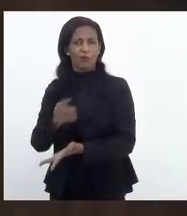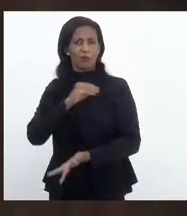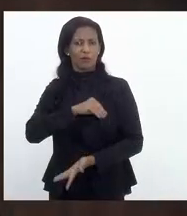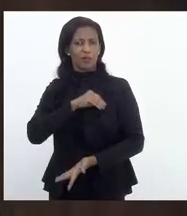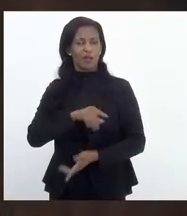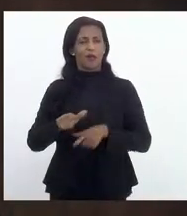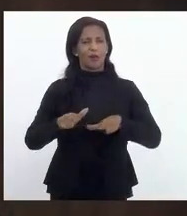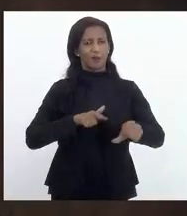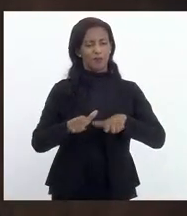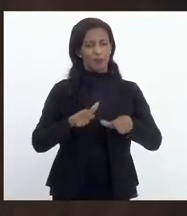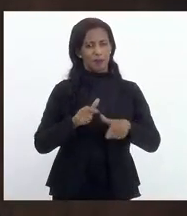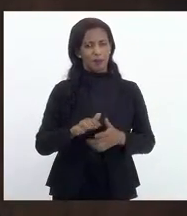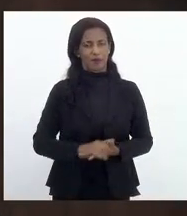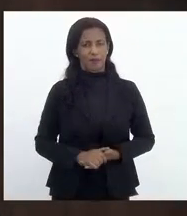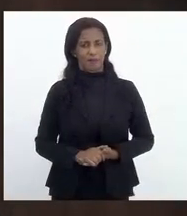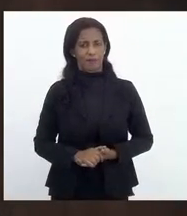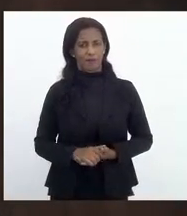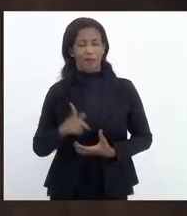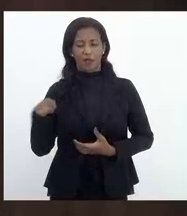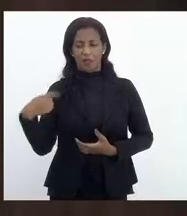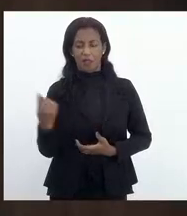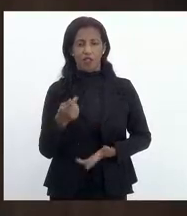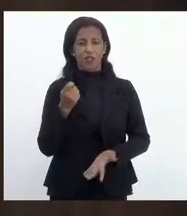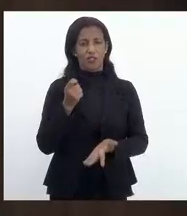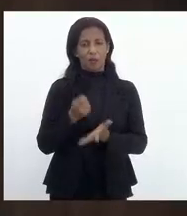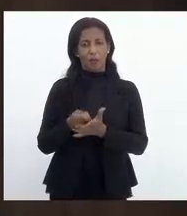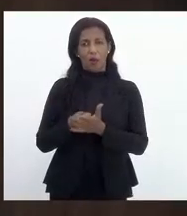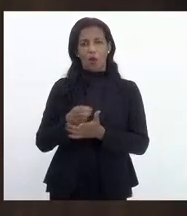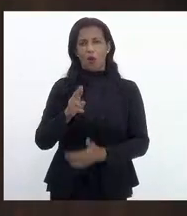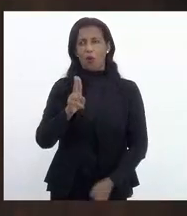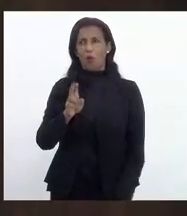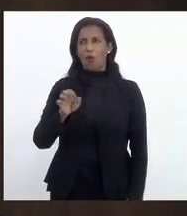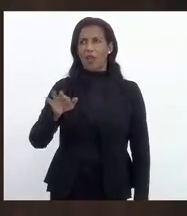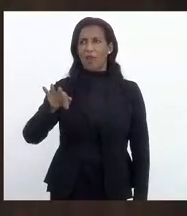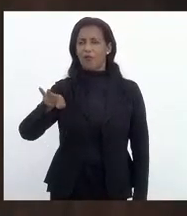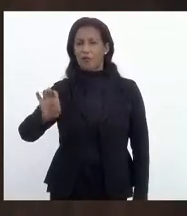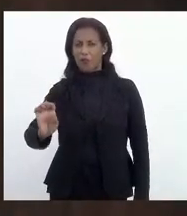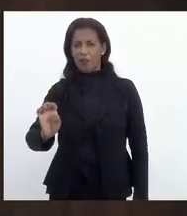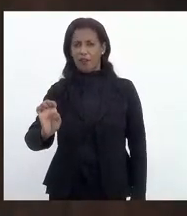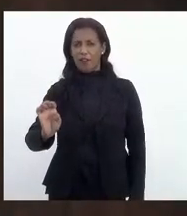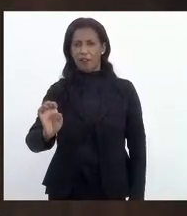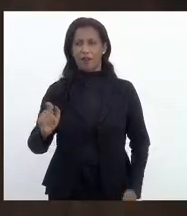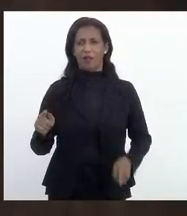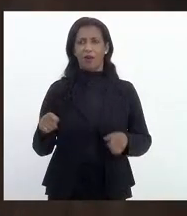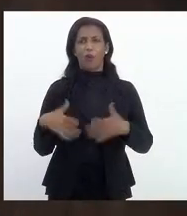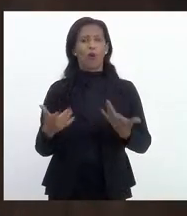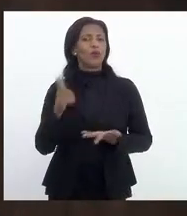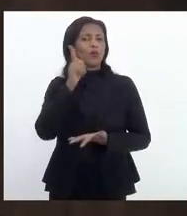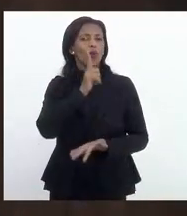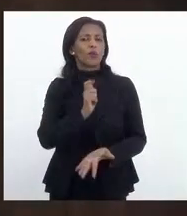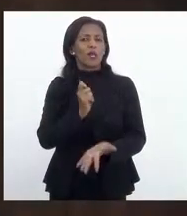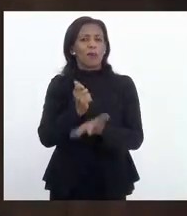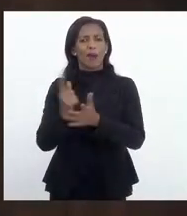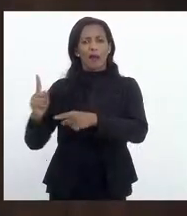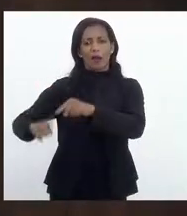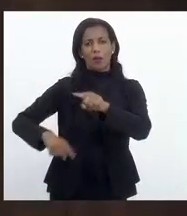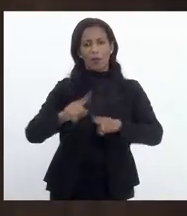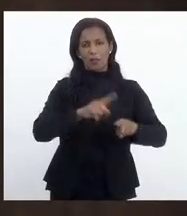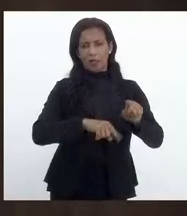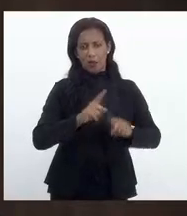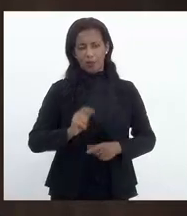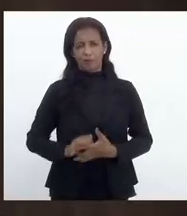bolso para poder trabalhar a gente tem pago na web os insumos quando a pele você não consegue pagar as nossas